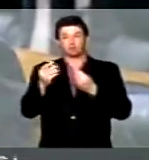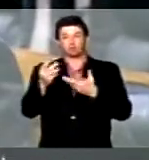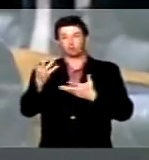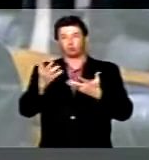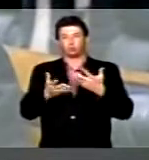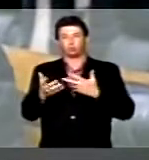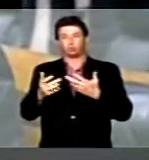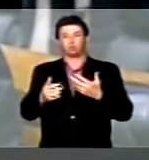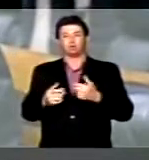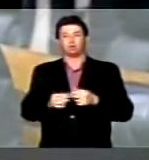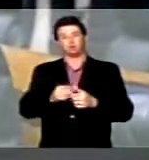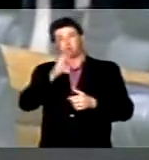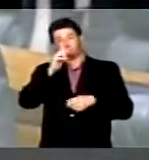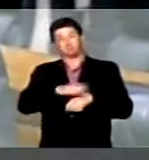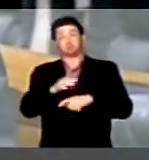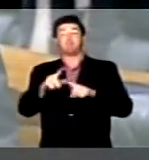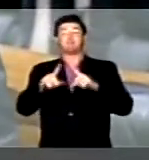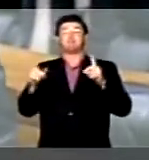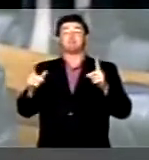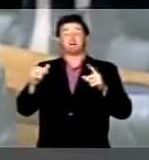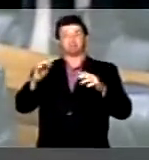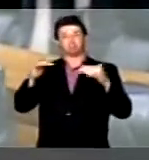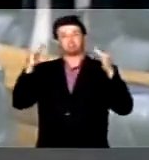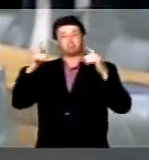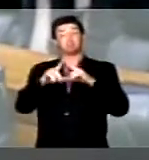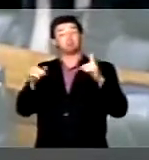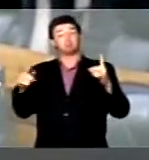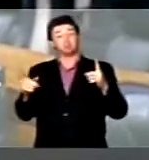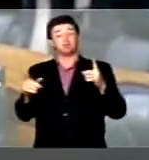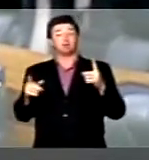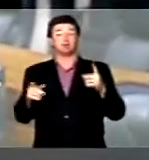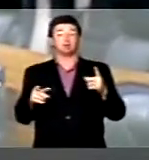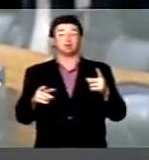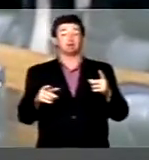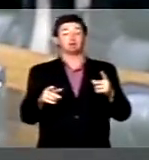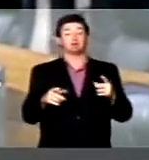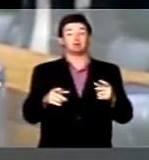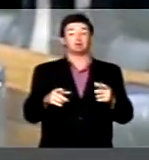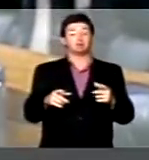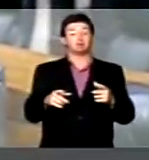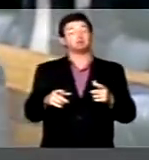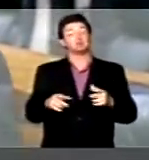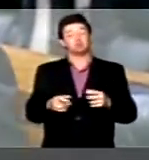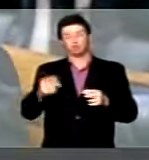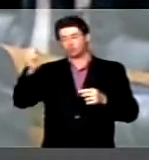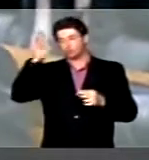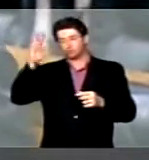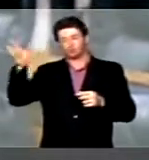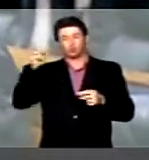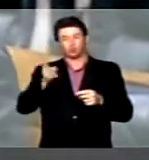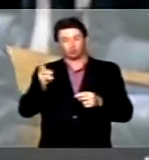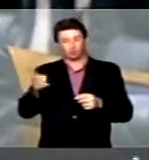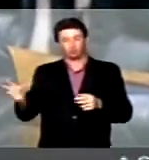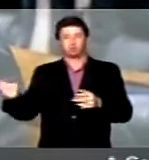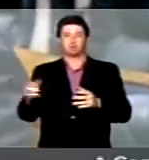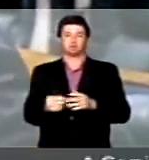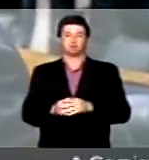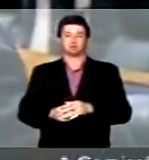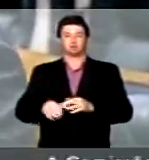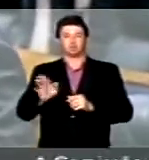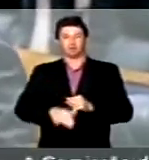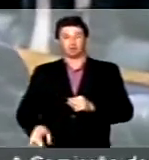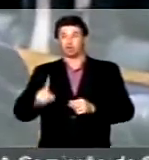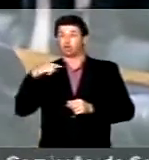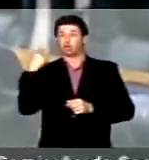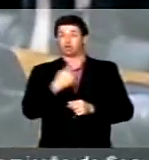muita beligerância, mas que a sua equipe esteja atenta, que aquele mesmo sonho de garoto